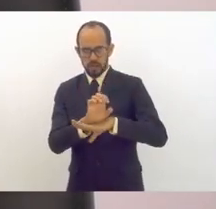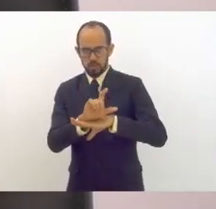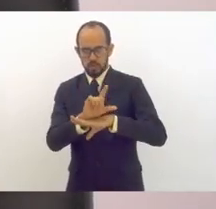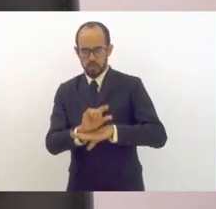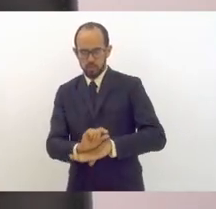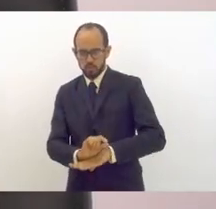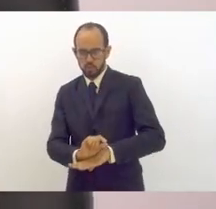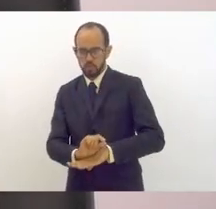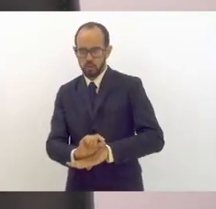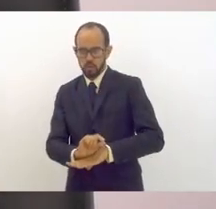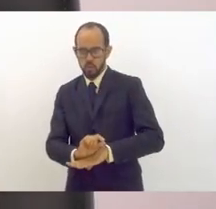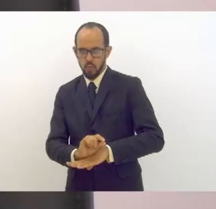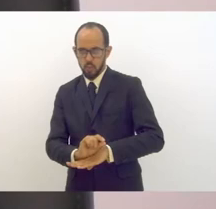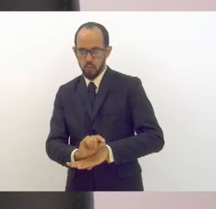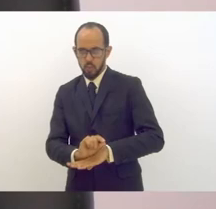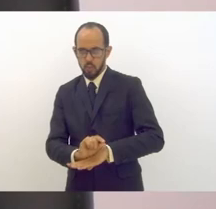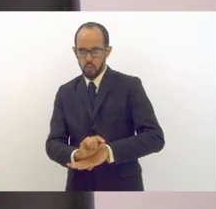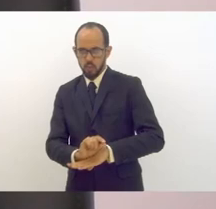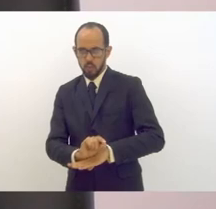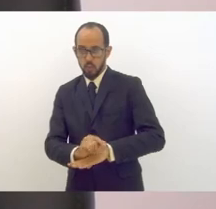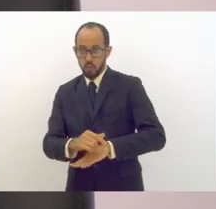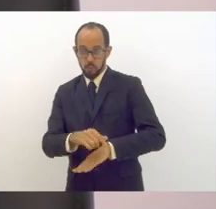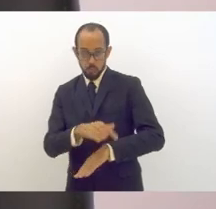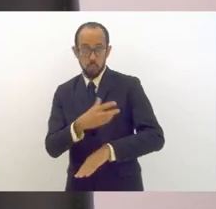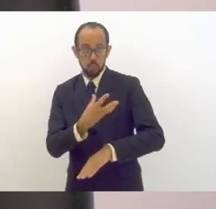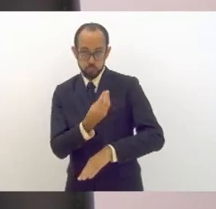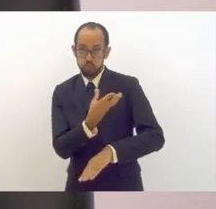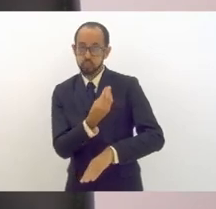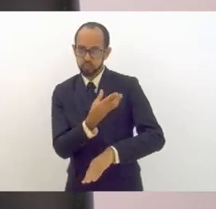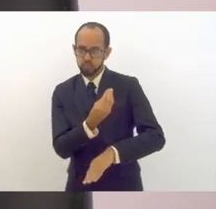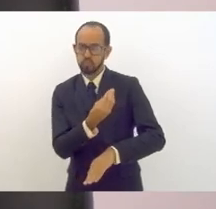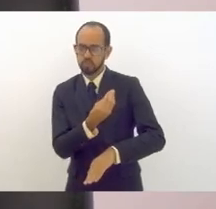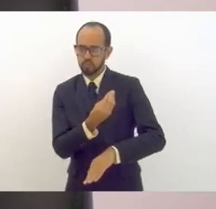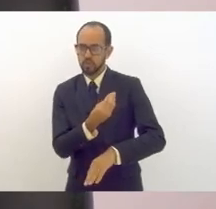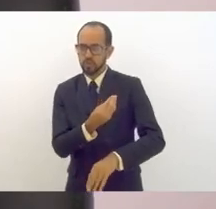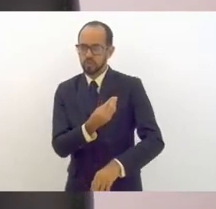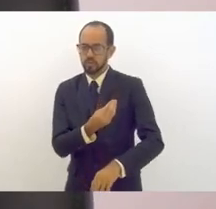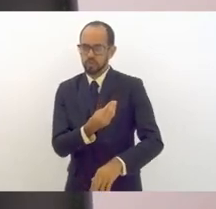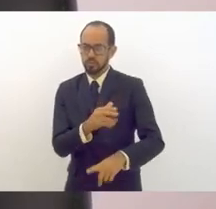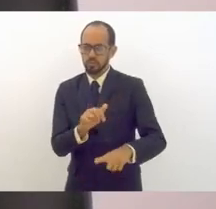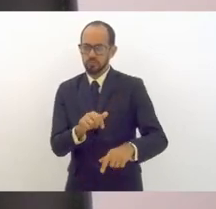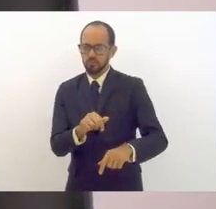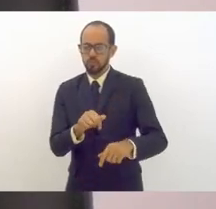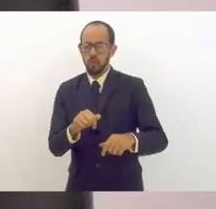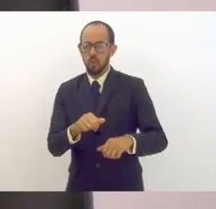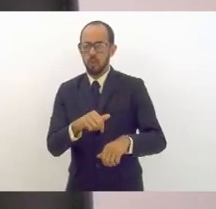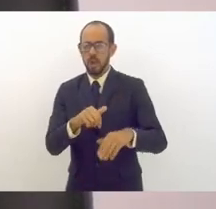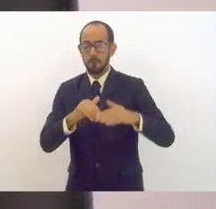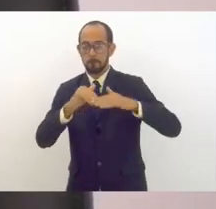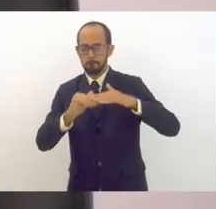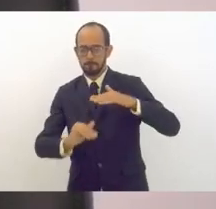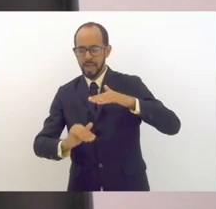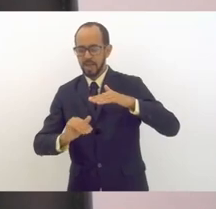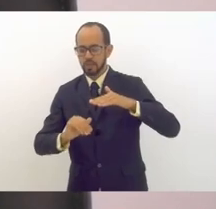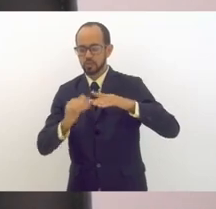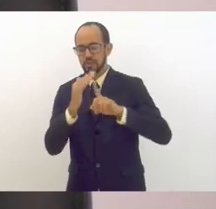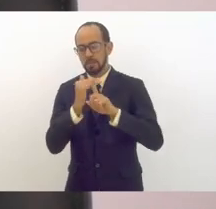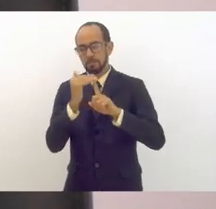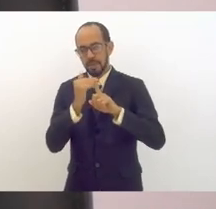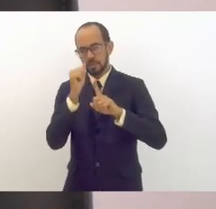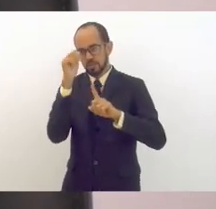reduziu muito, bastante, inclusive, né? Tanto ficou bem abaixo do nível